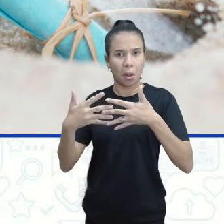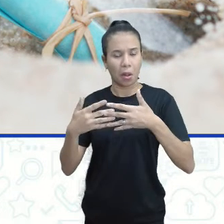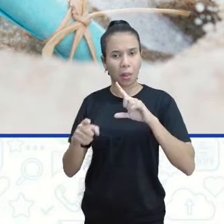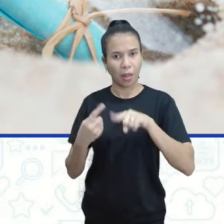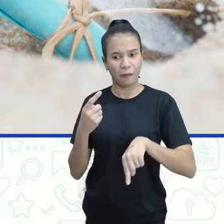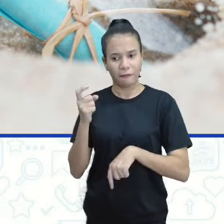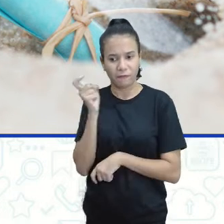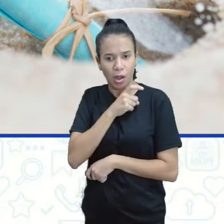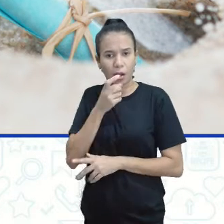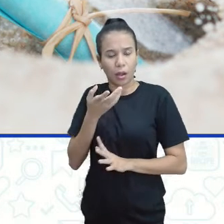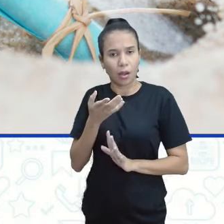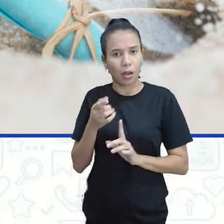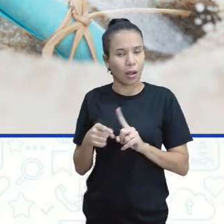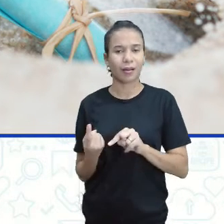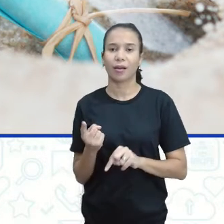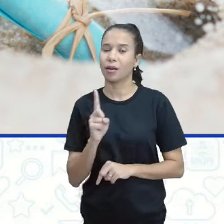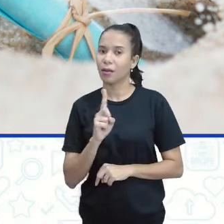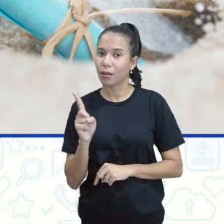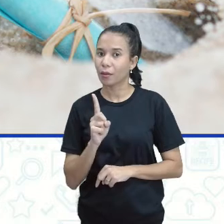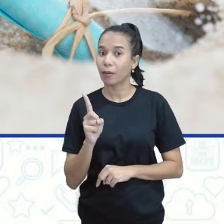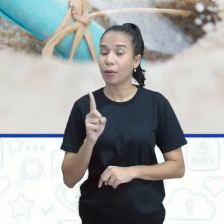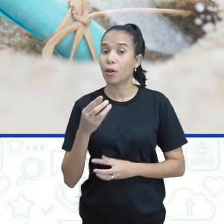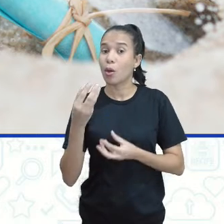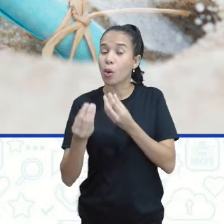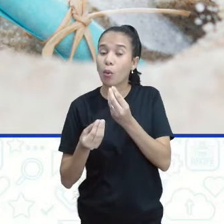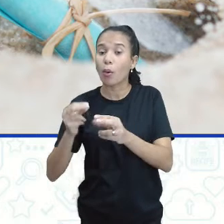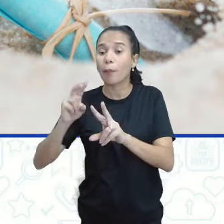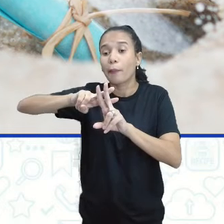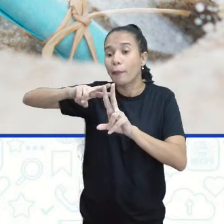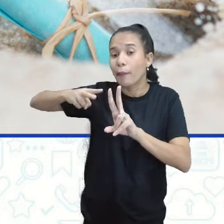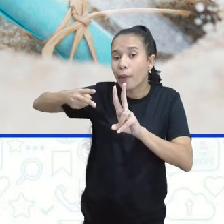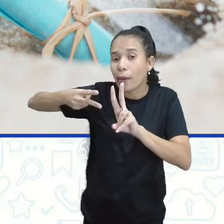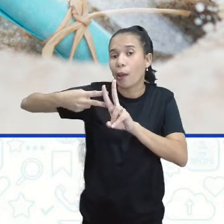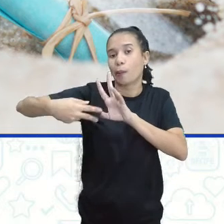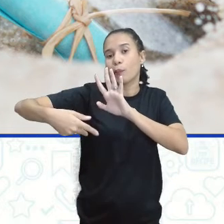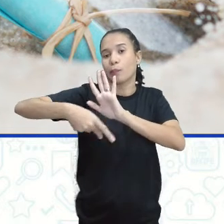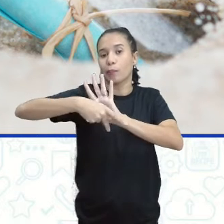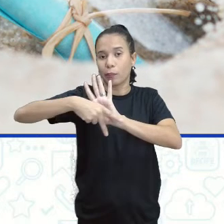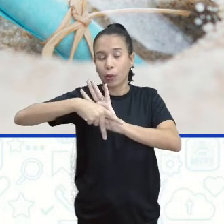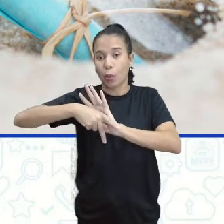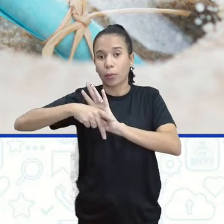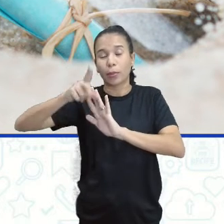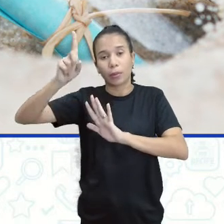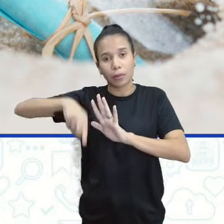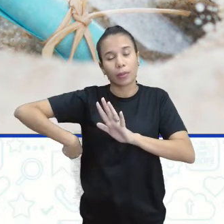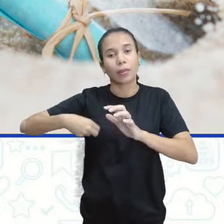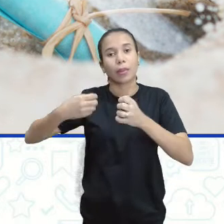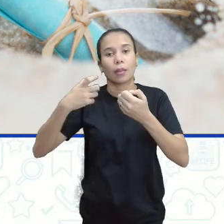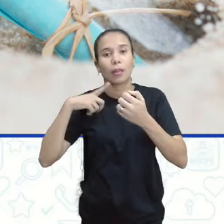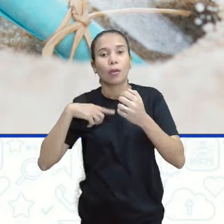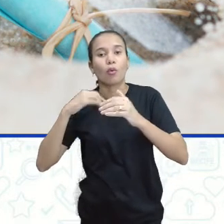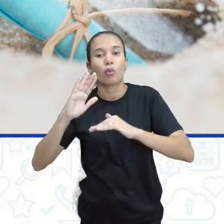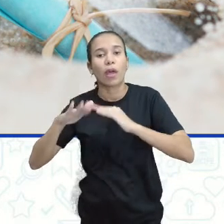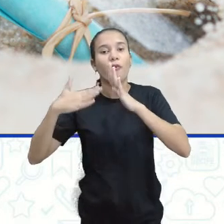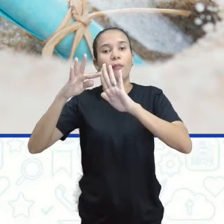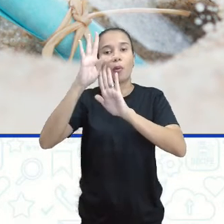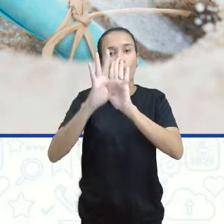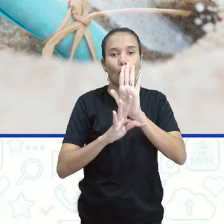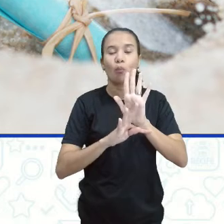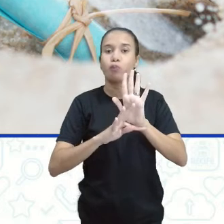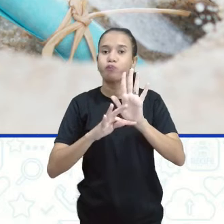exemplo, à falsidade, mas associando a um recurso, né, a um recurso na construção do texto, a um